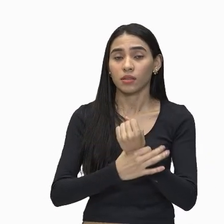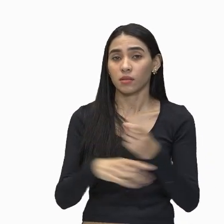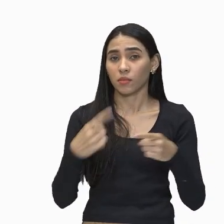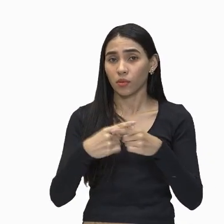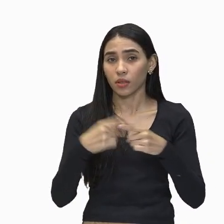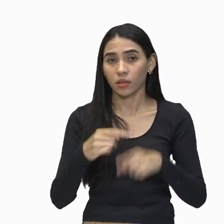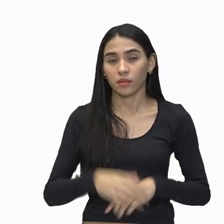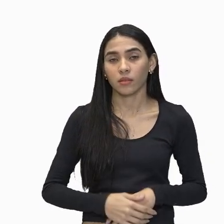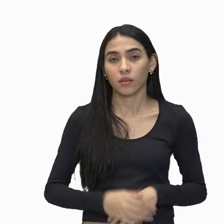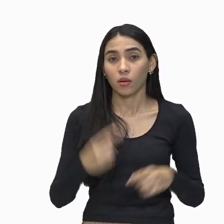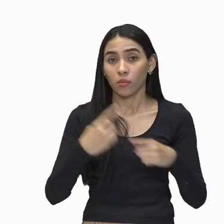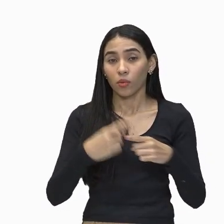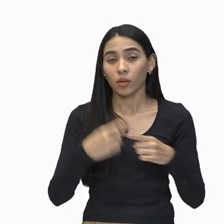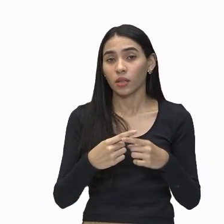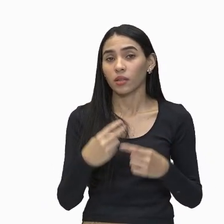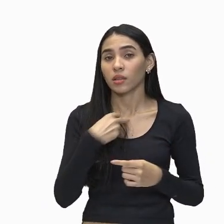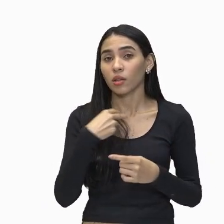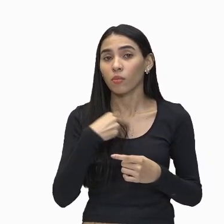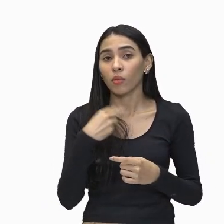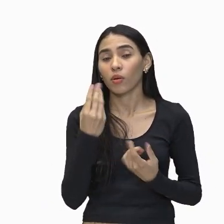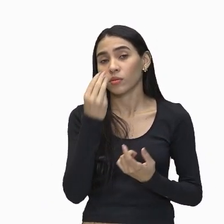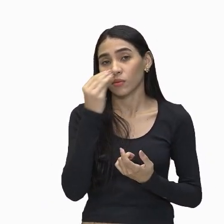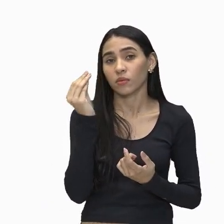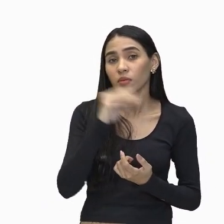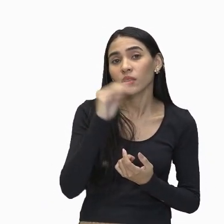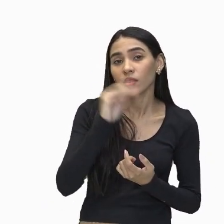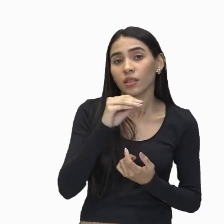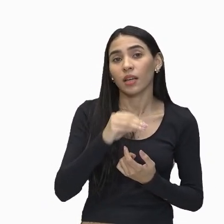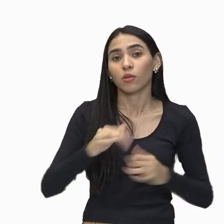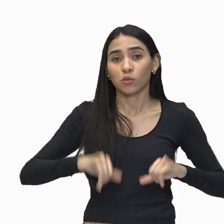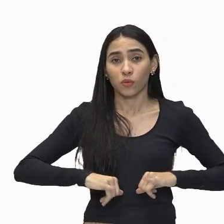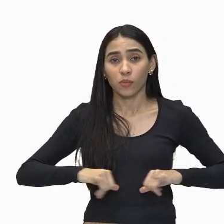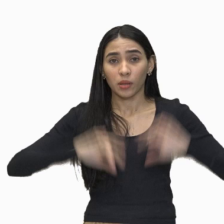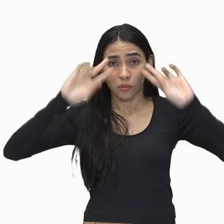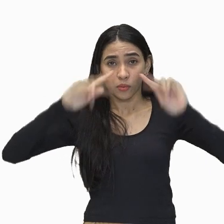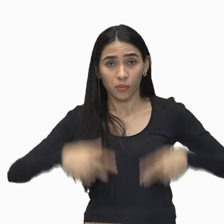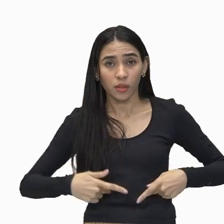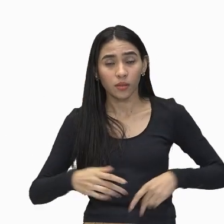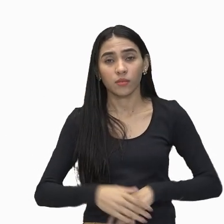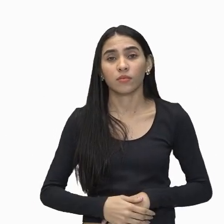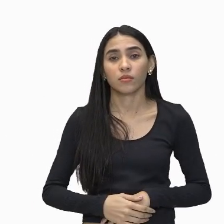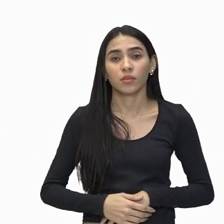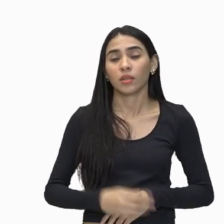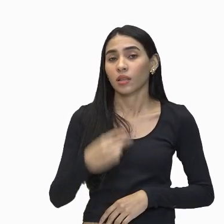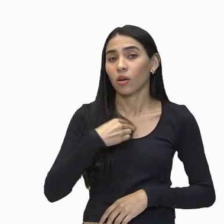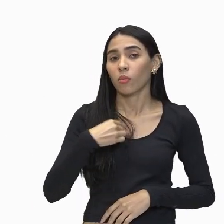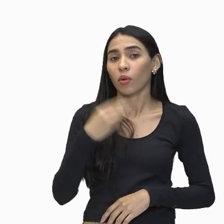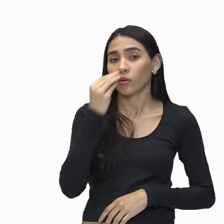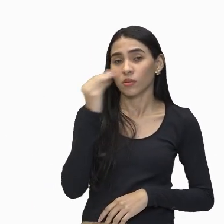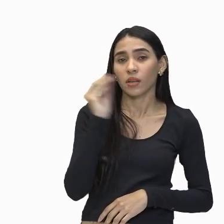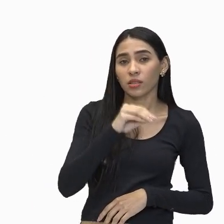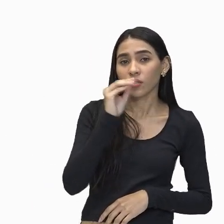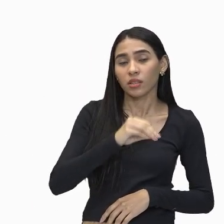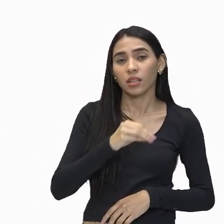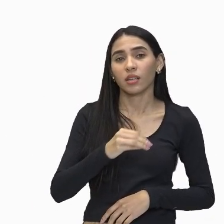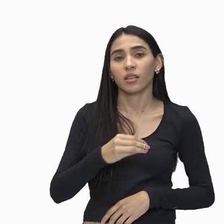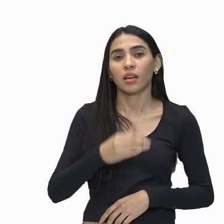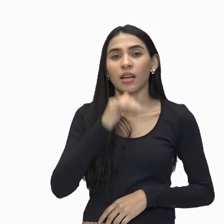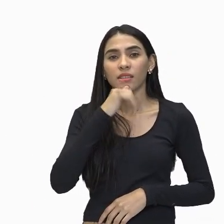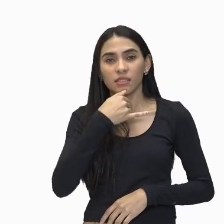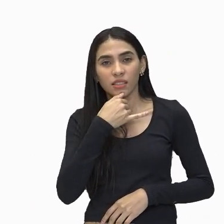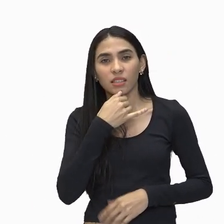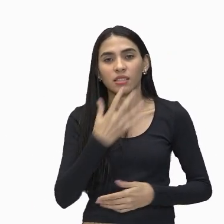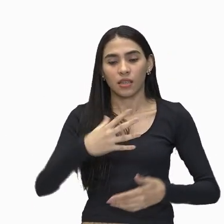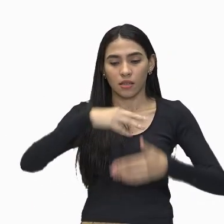posso ignorar o sofrimento humano. Eu não posso ignorar a angústia interior